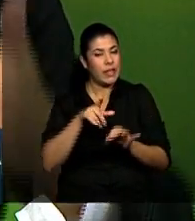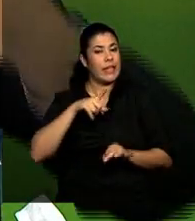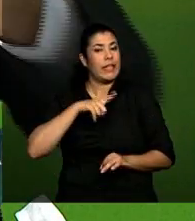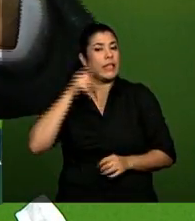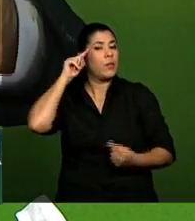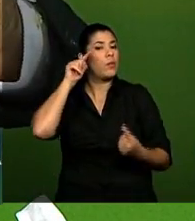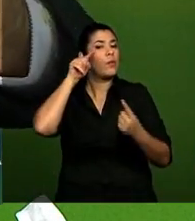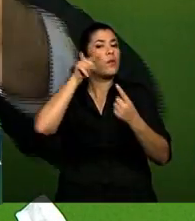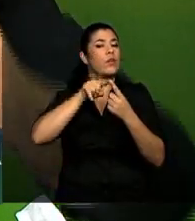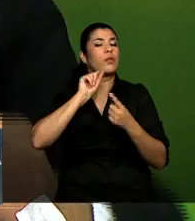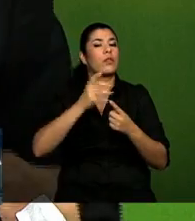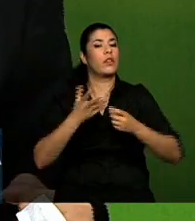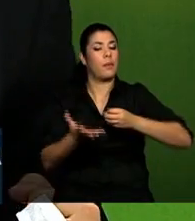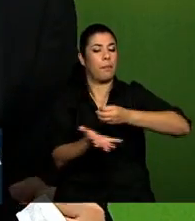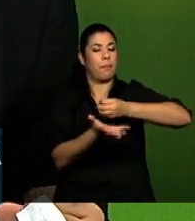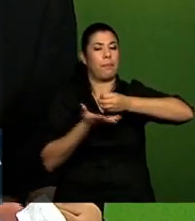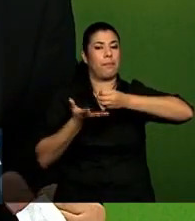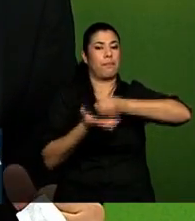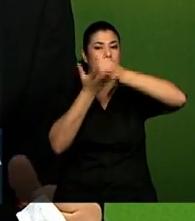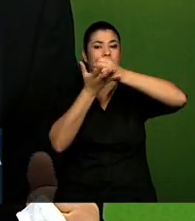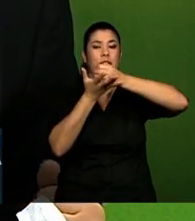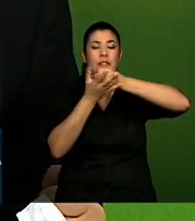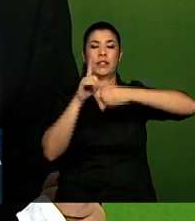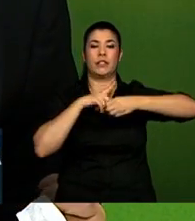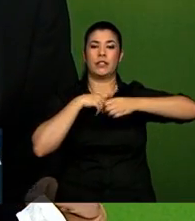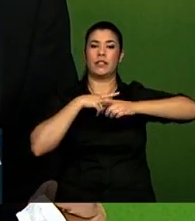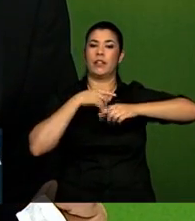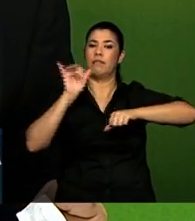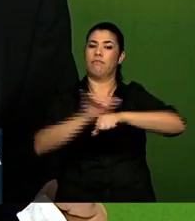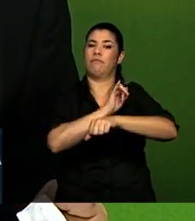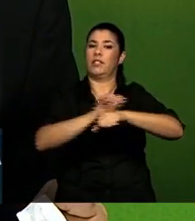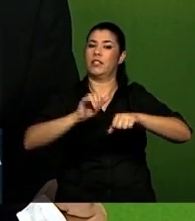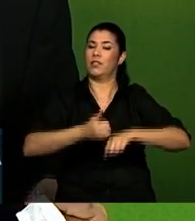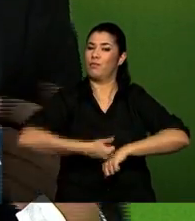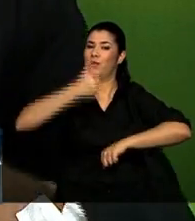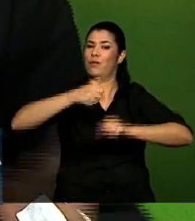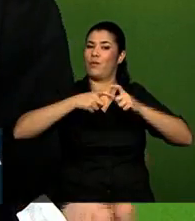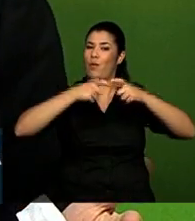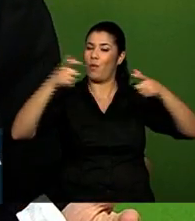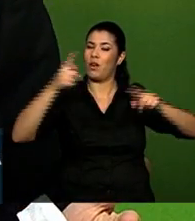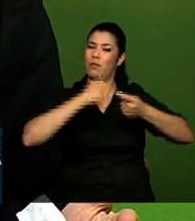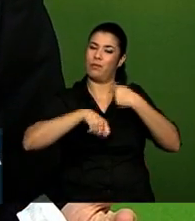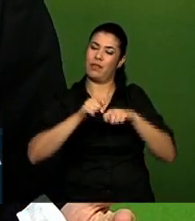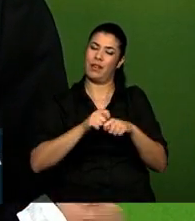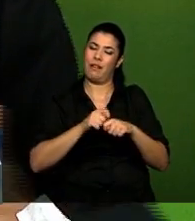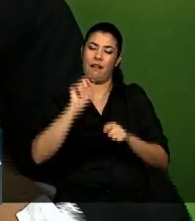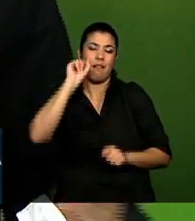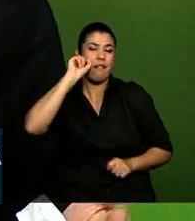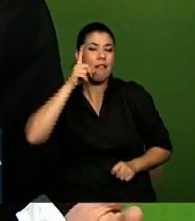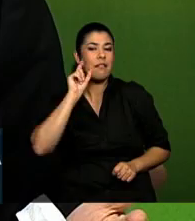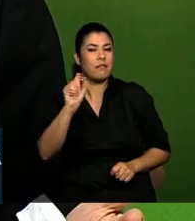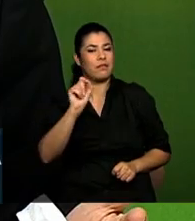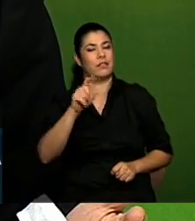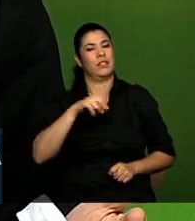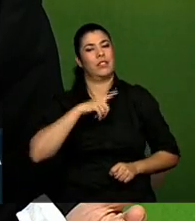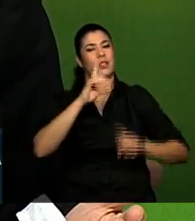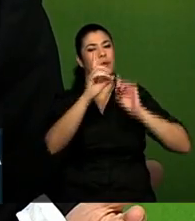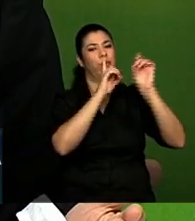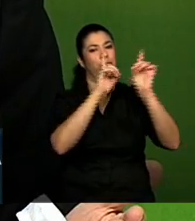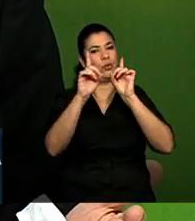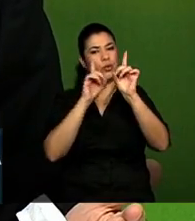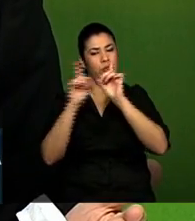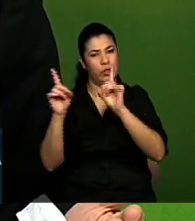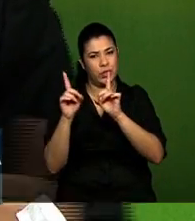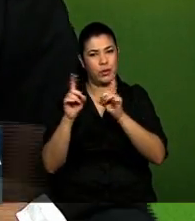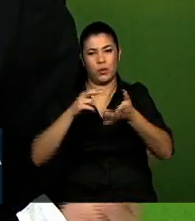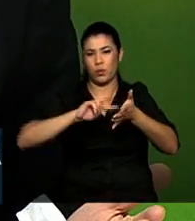objetivo sustentar esta estratégia de crescimento econômico que nós queremos e é evidente que um diálogo com as centrais que nós